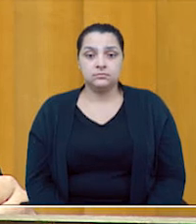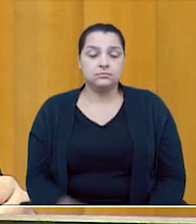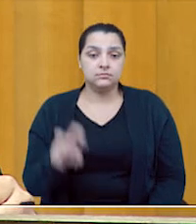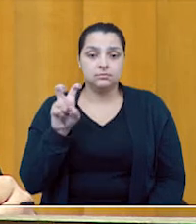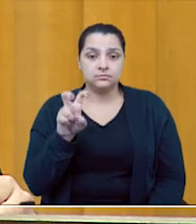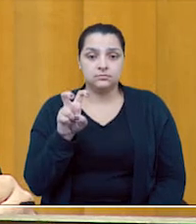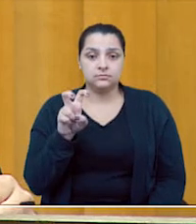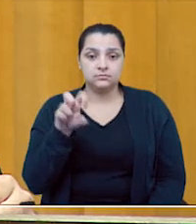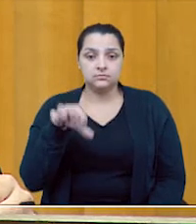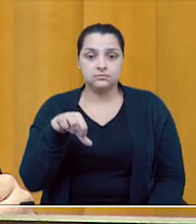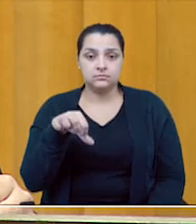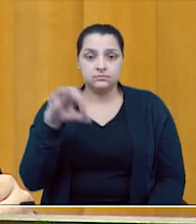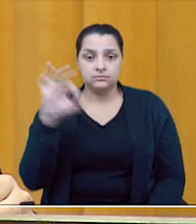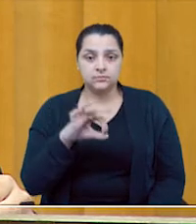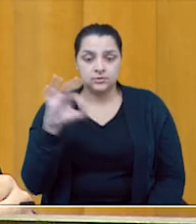59%.